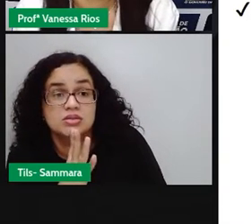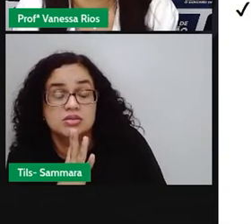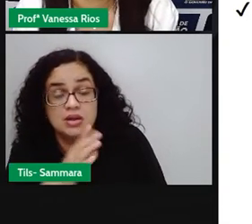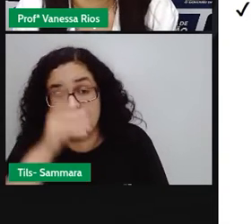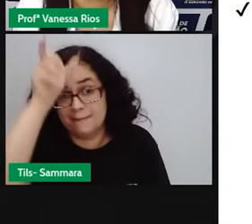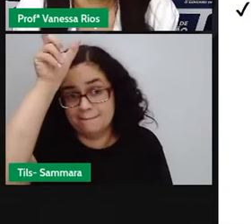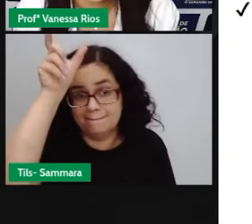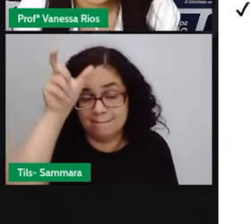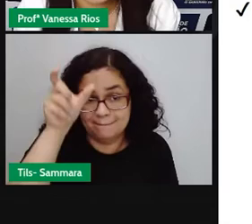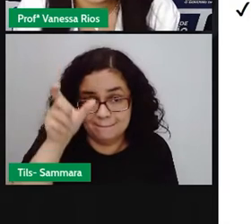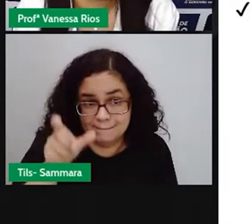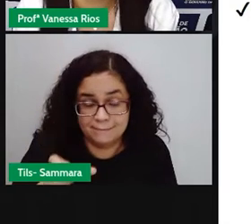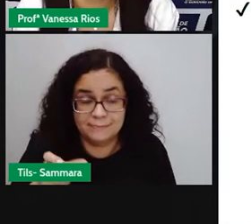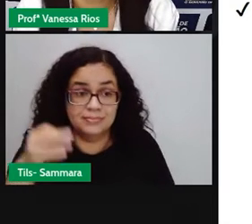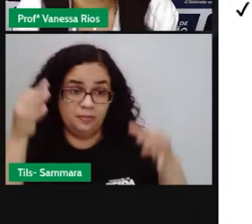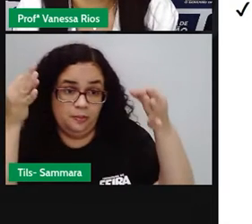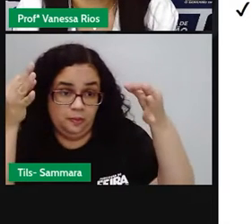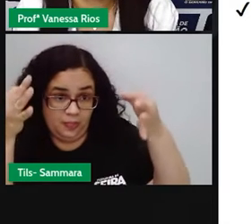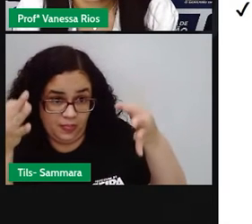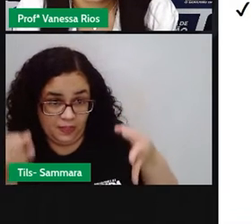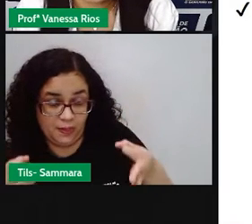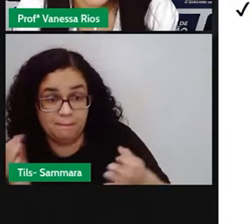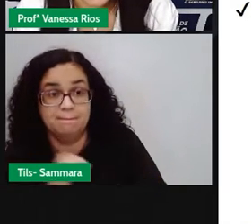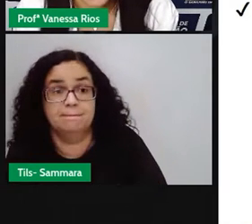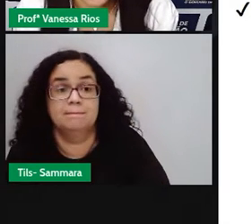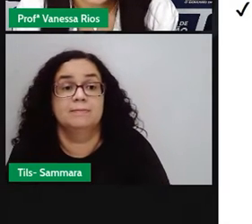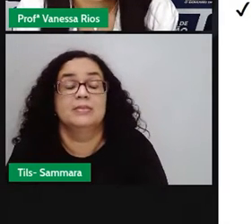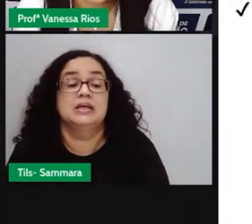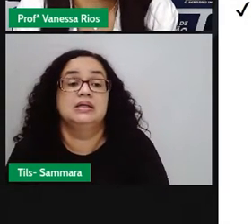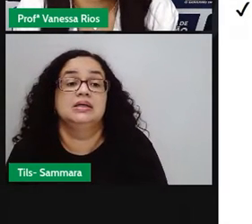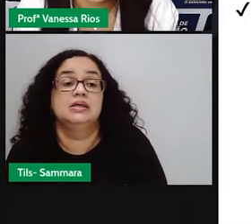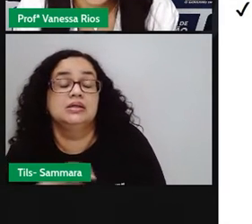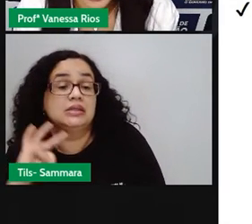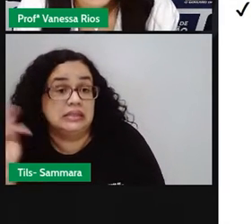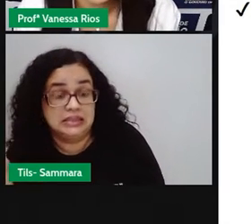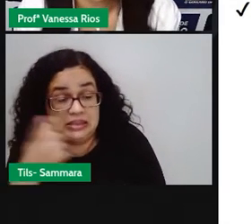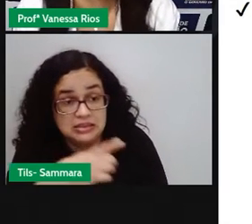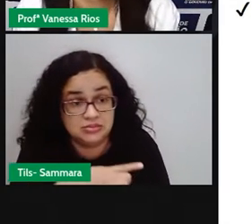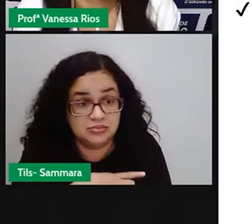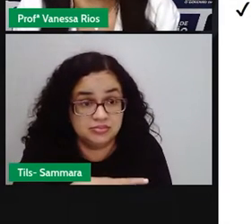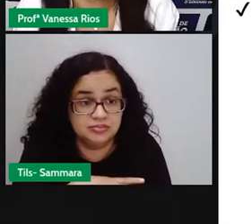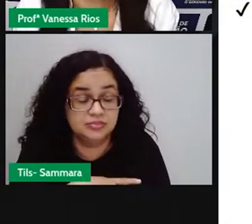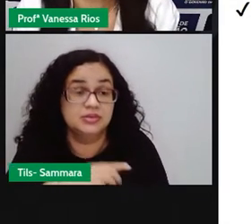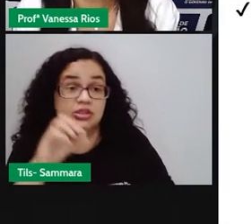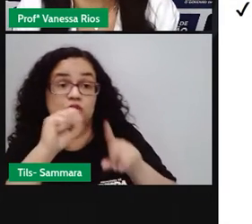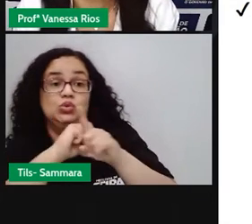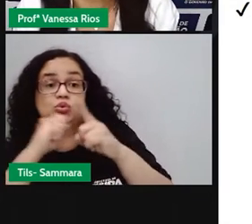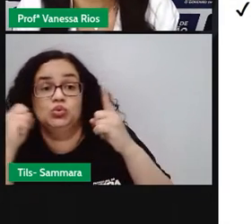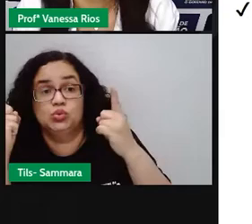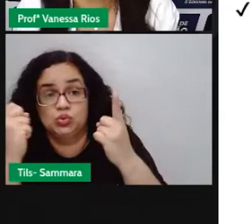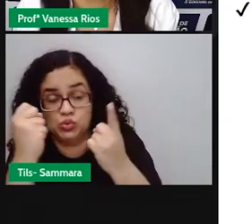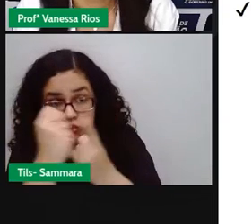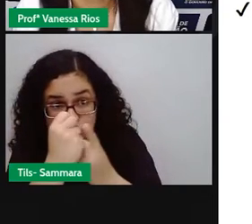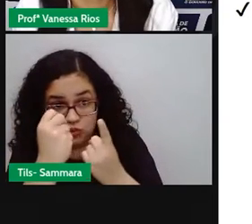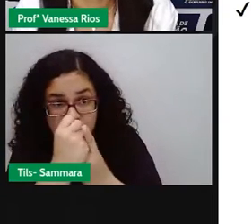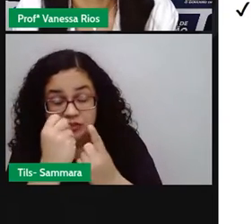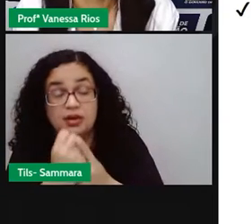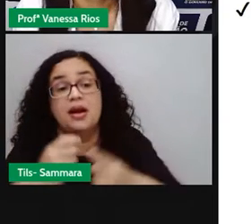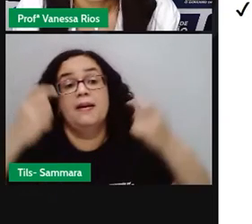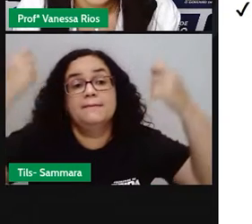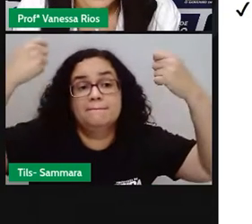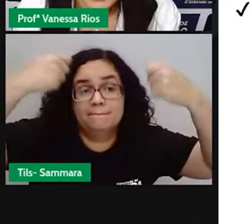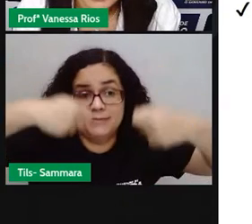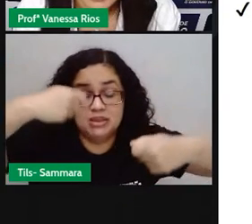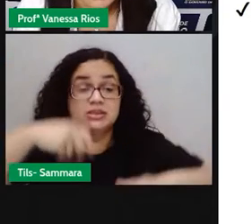um cidadão efetivo, um cidadão realmente que pratica, que atua na sociedade em que está inserido, eu